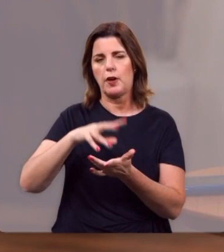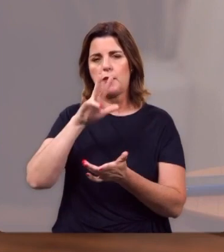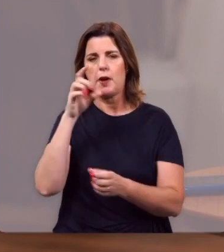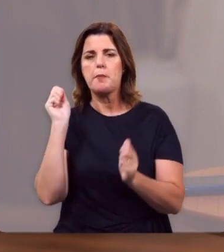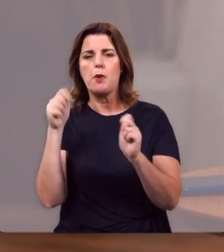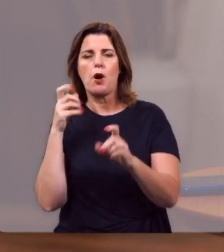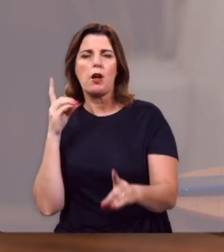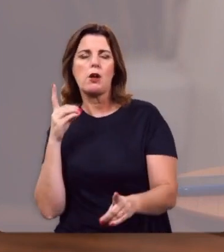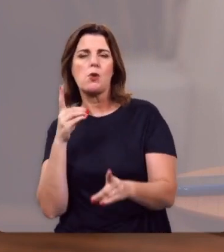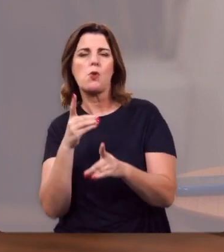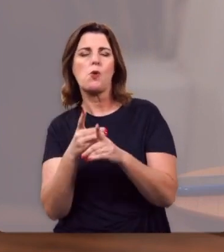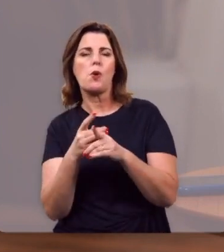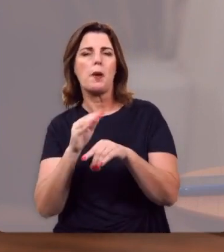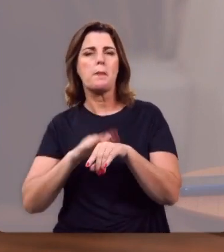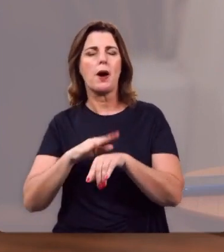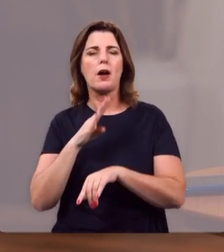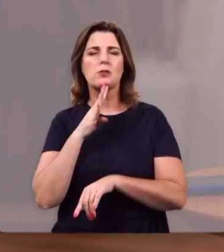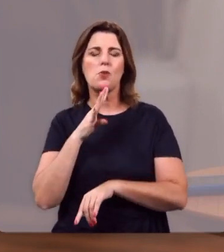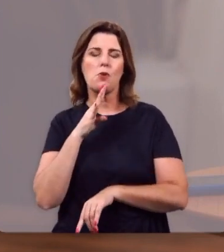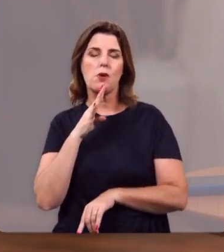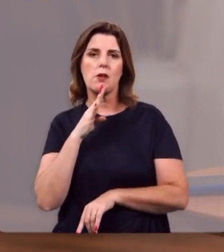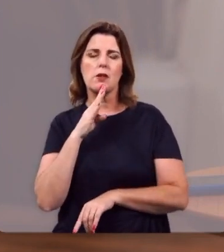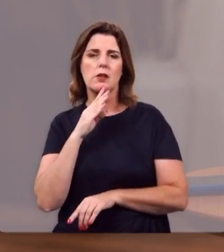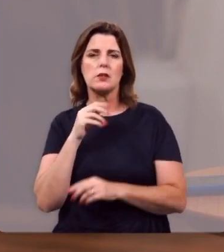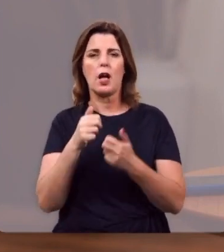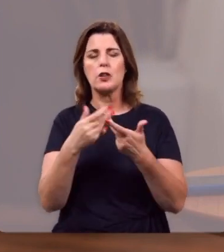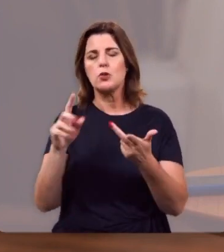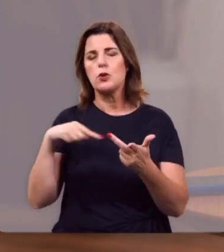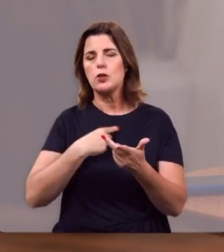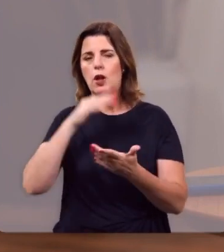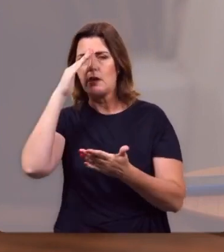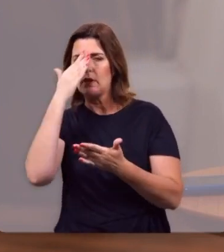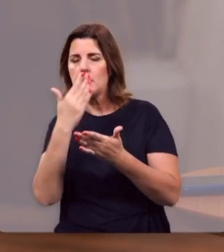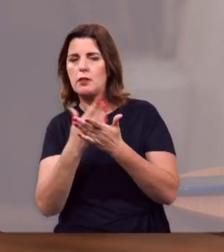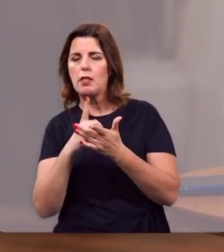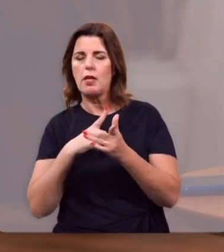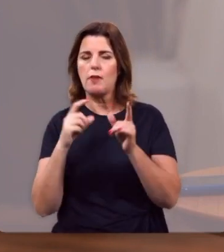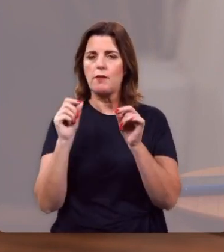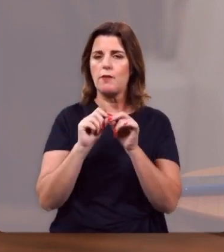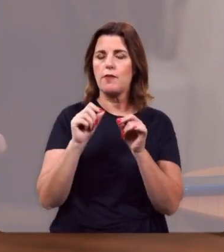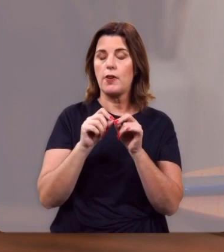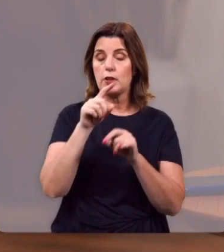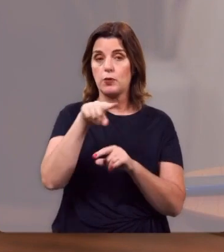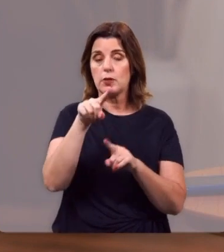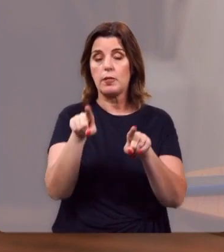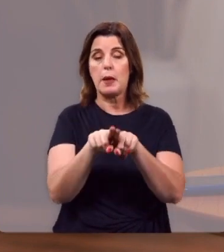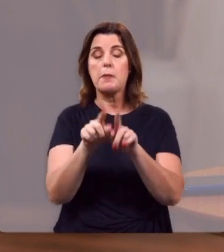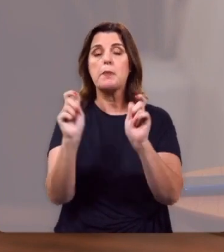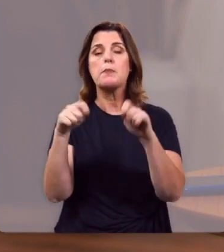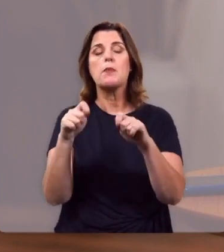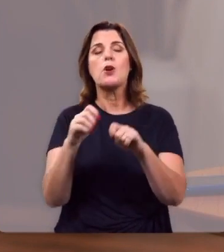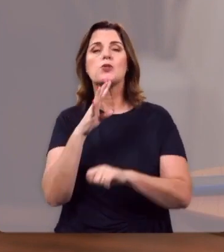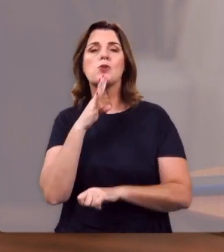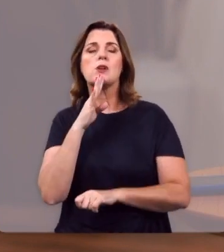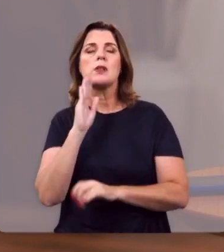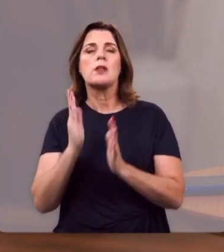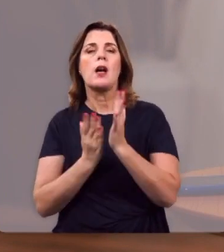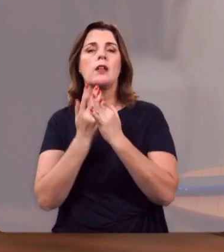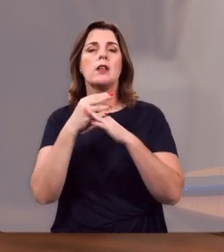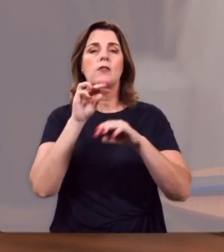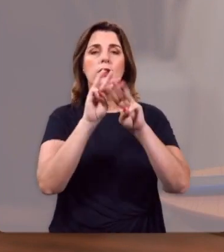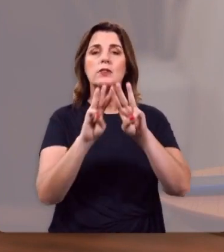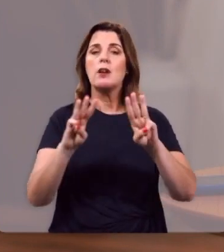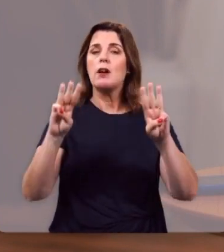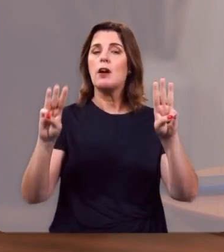@IPBOficial. Você vai poder conhecer um pouquinho mais daquilo que nós cremos, daquilo que nós temos feito. Você também pode nos conhecer